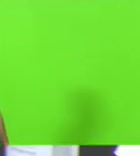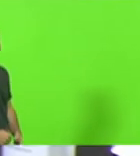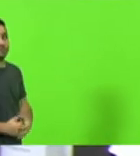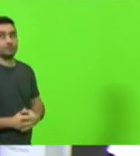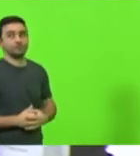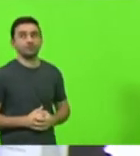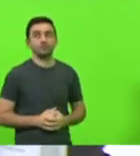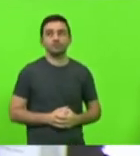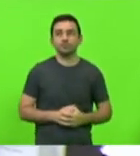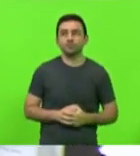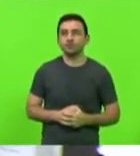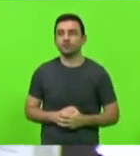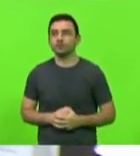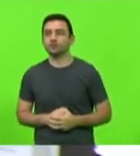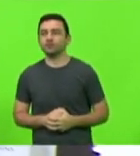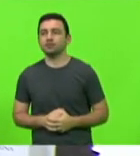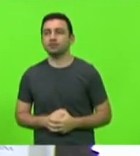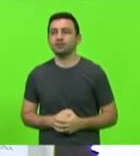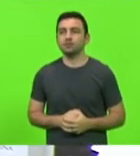Cumprimentando, os senhores deputados.